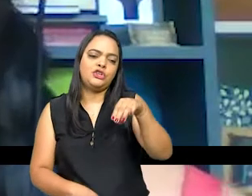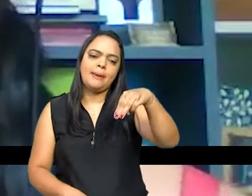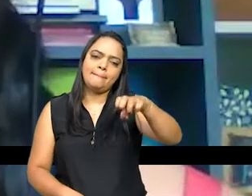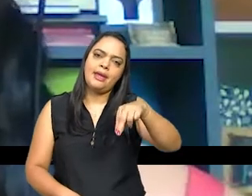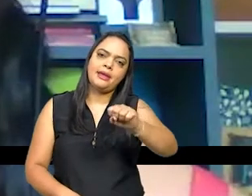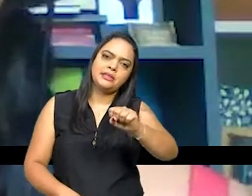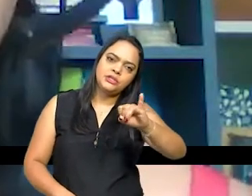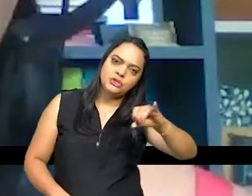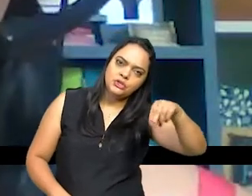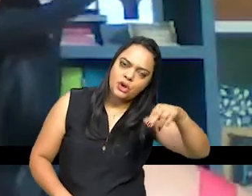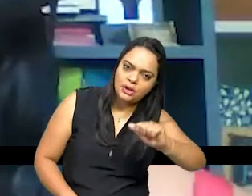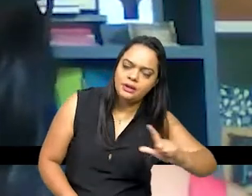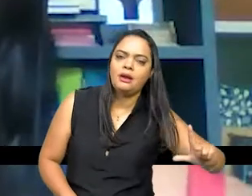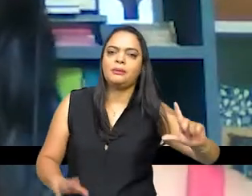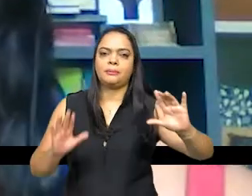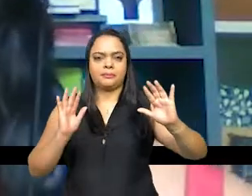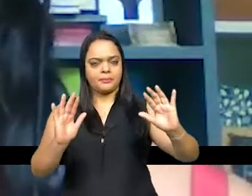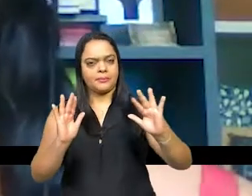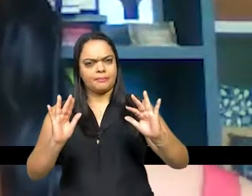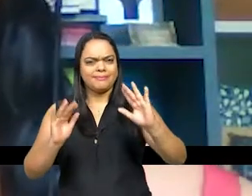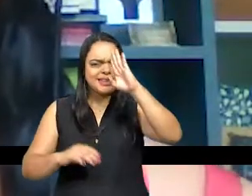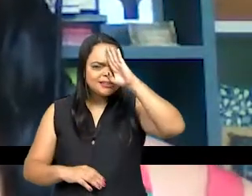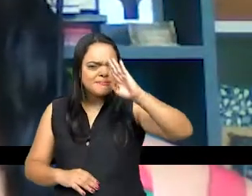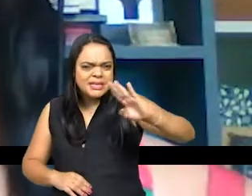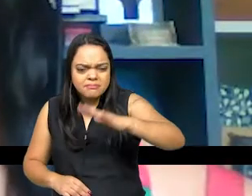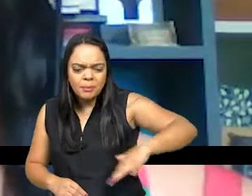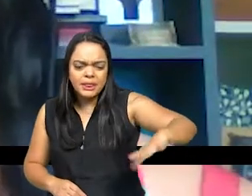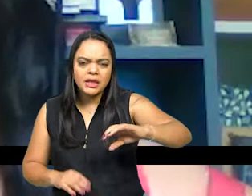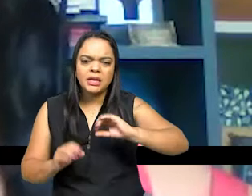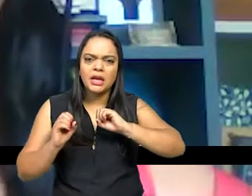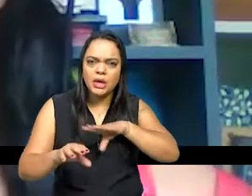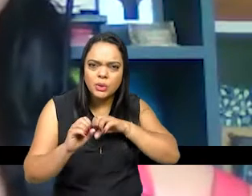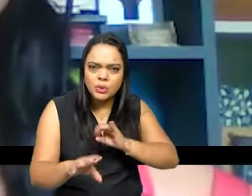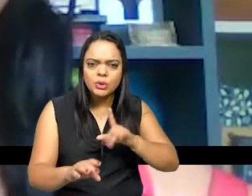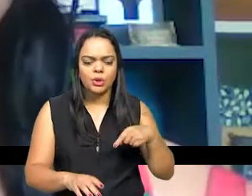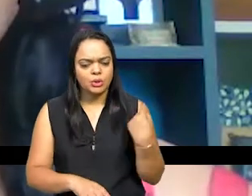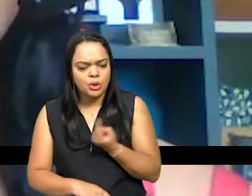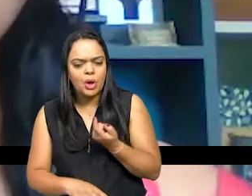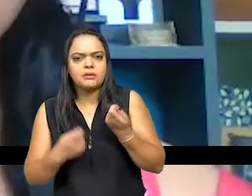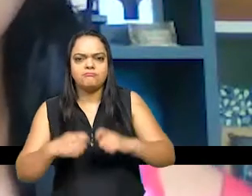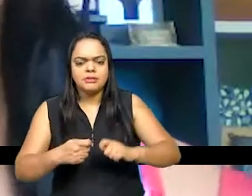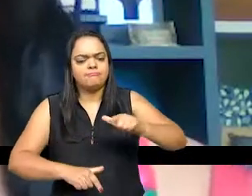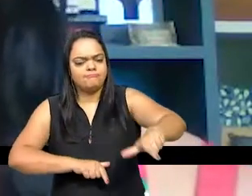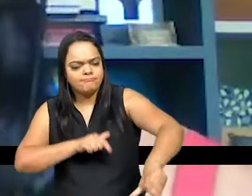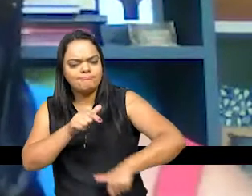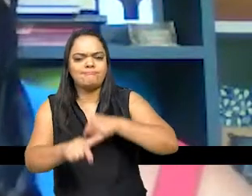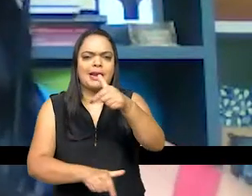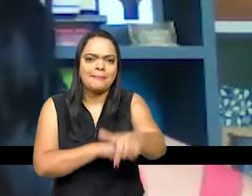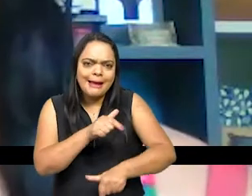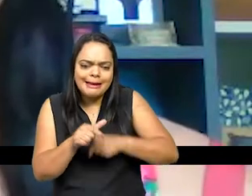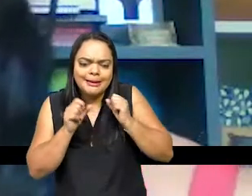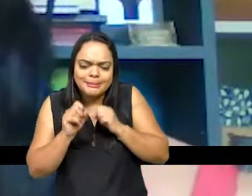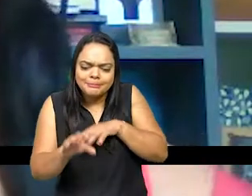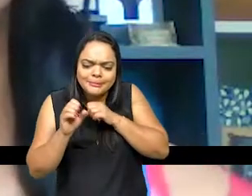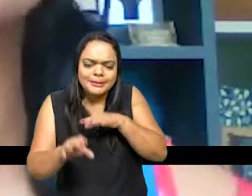amplos, das transformações estruturais profundas, mas especialmente na educação, a gente tem um trabalho ali de formiguinha que é com os sujeitos,